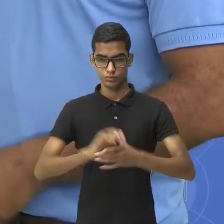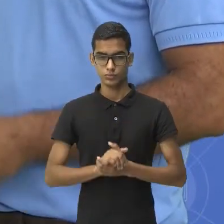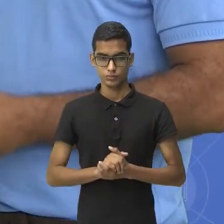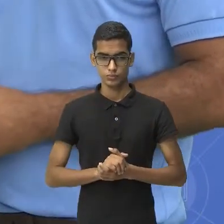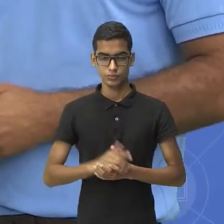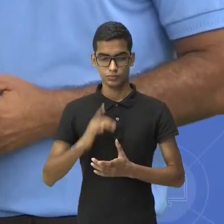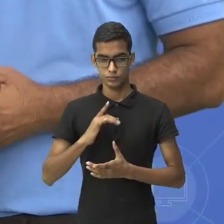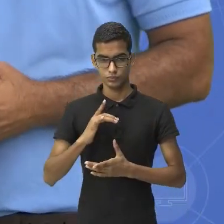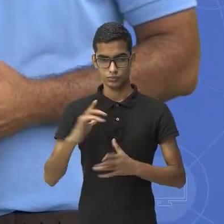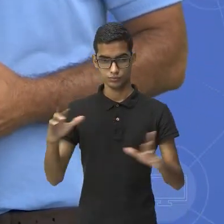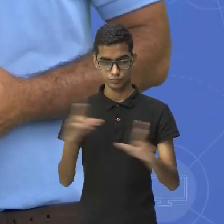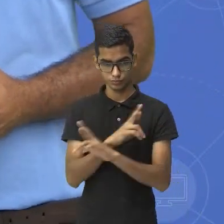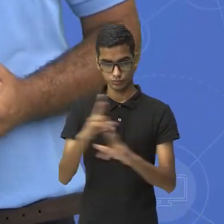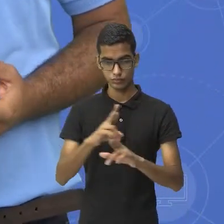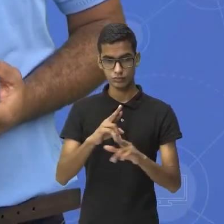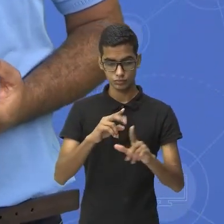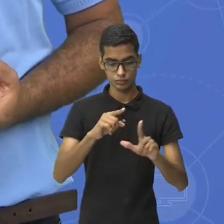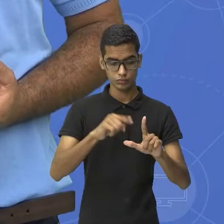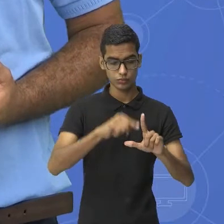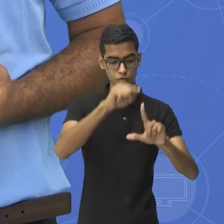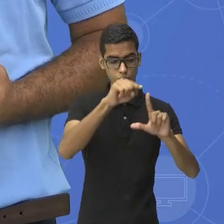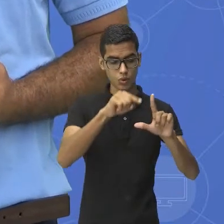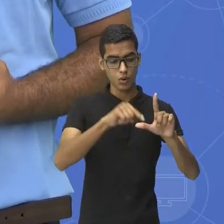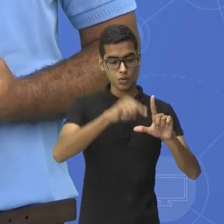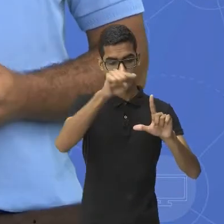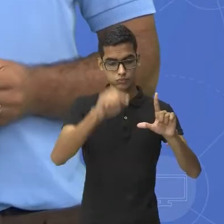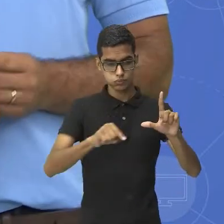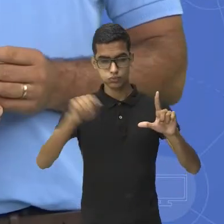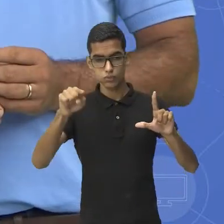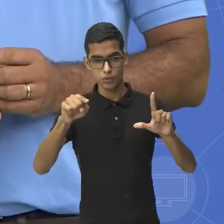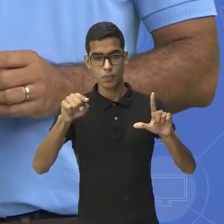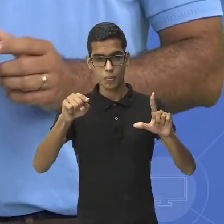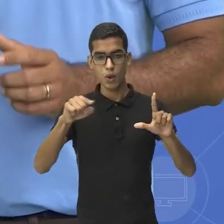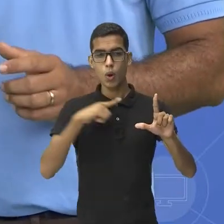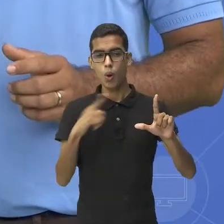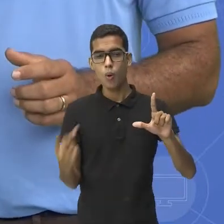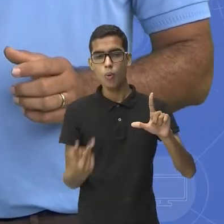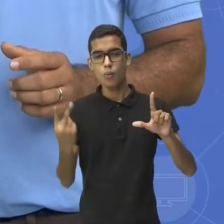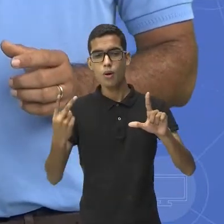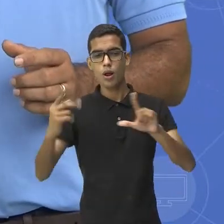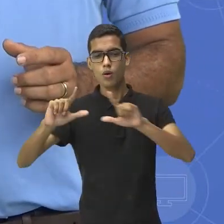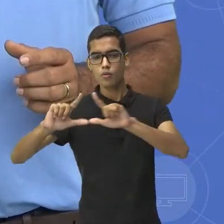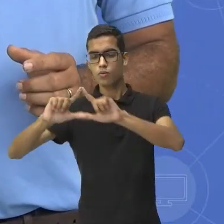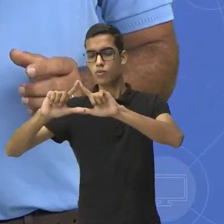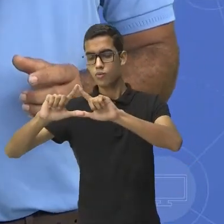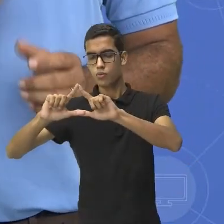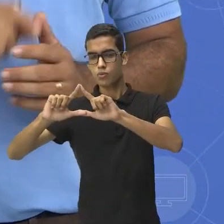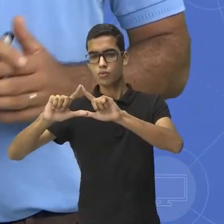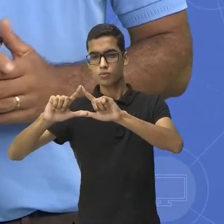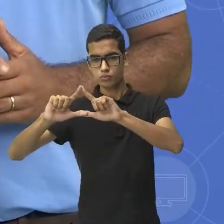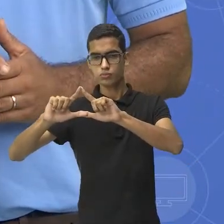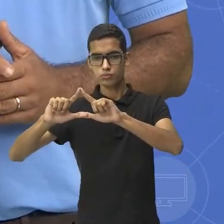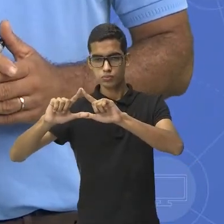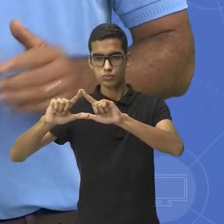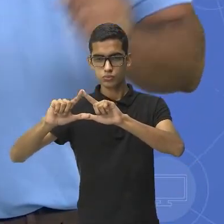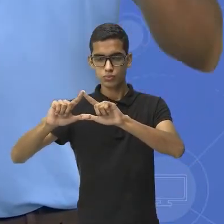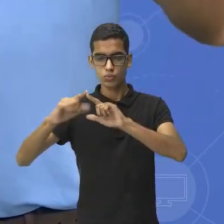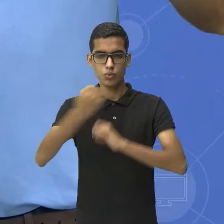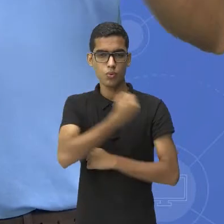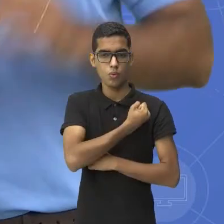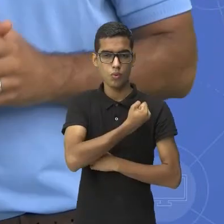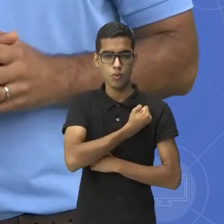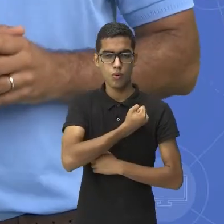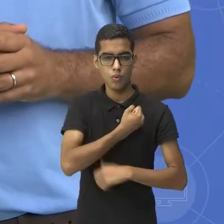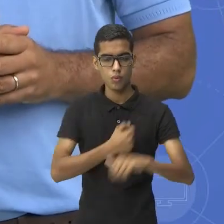relação do gráfico com os valores de delta e o coeficiente A. O coeficiente A é aquele númerozinho que fica na